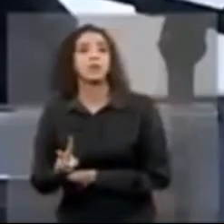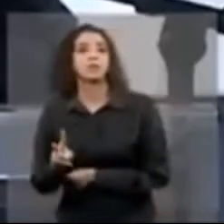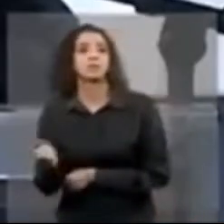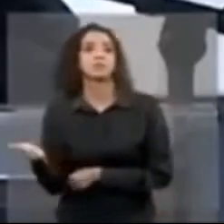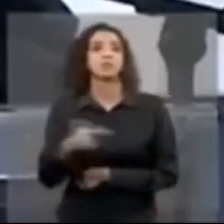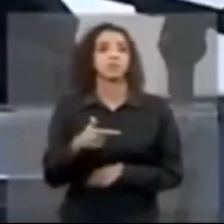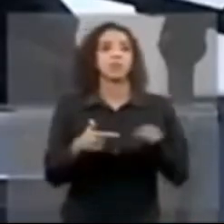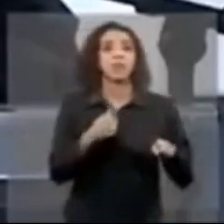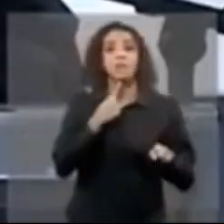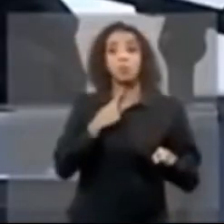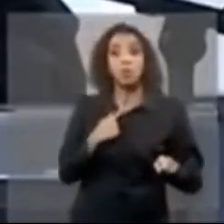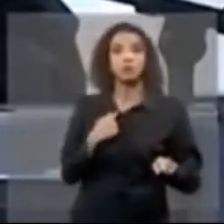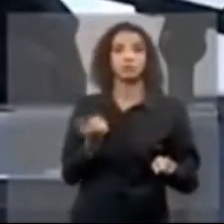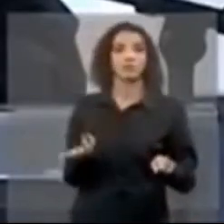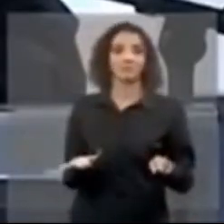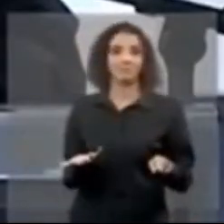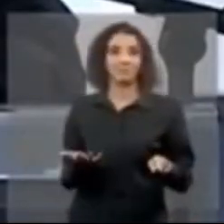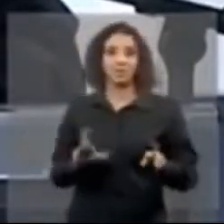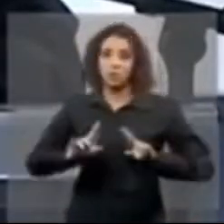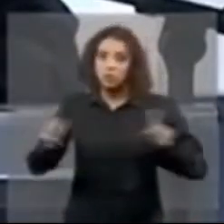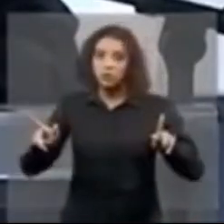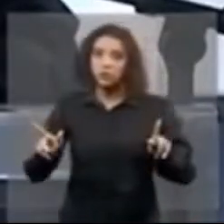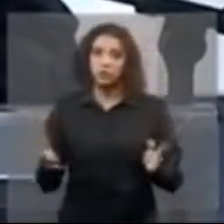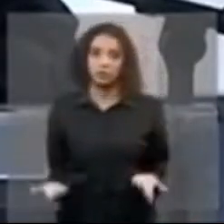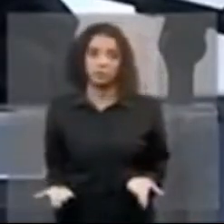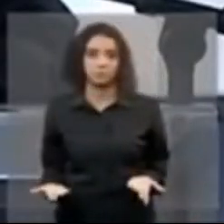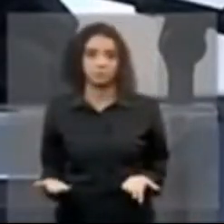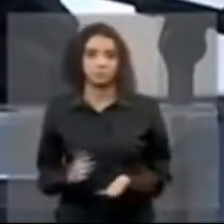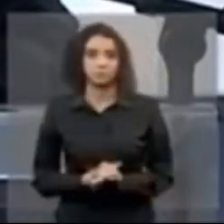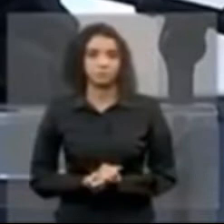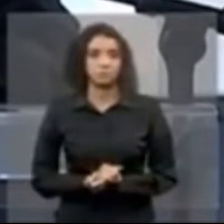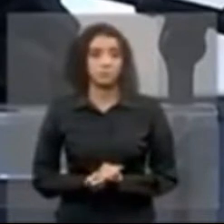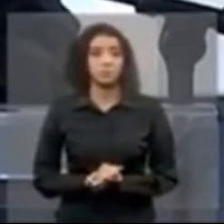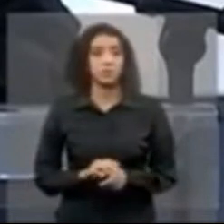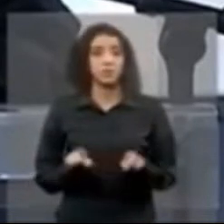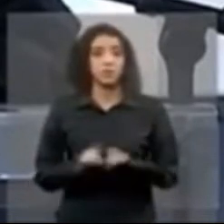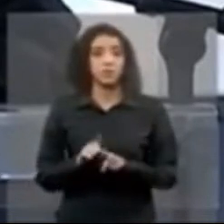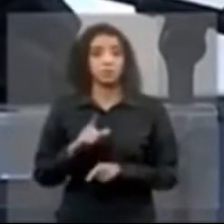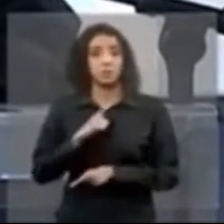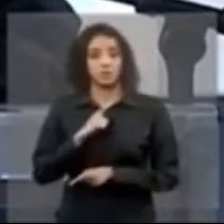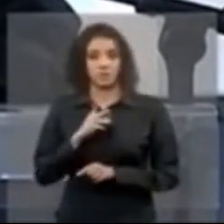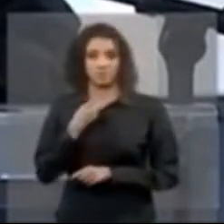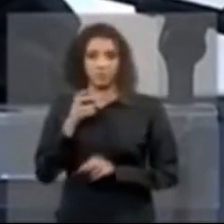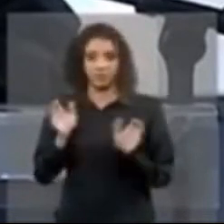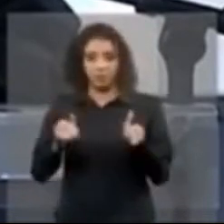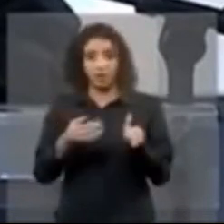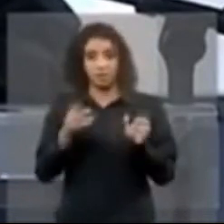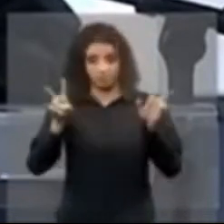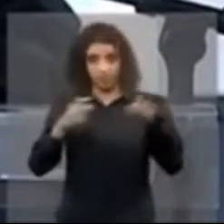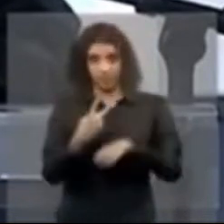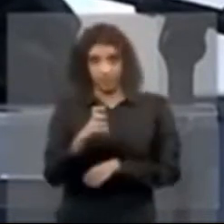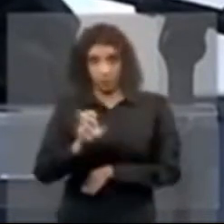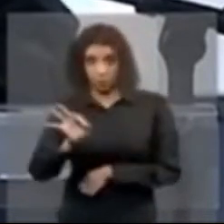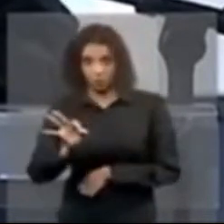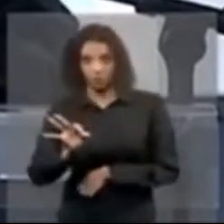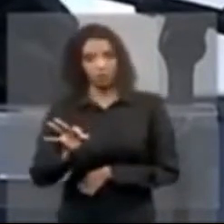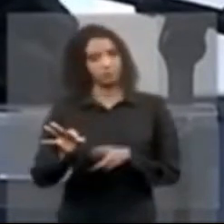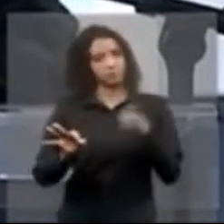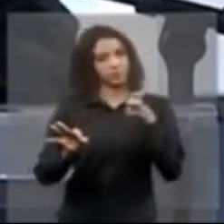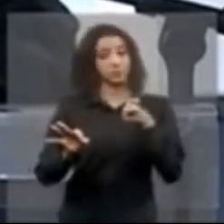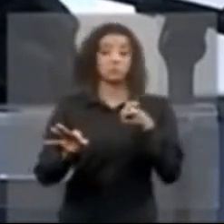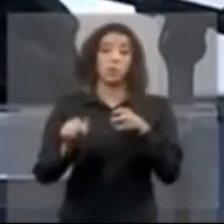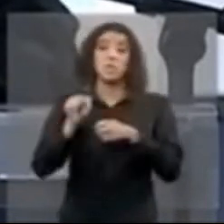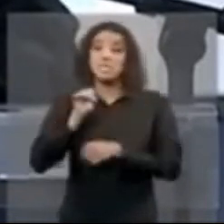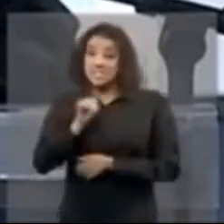provocados. Tomando um já provavelmente superestimado valor de 25%, deveríamos concluir que se houvesse